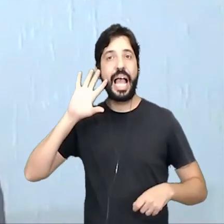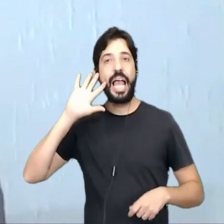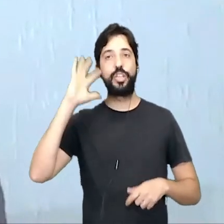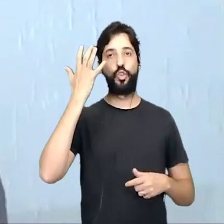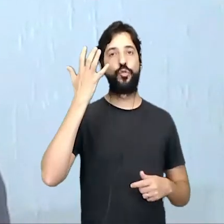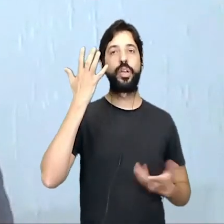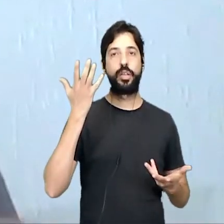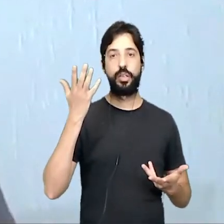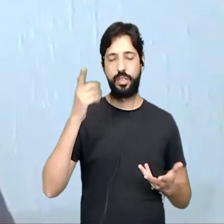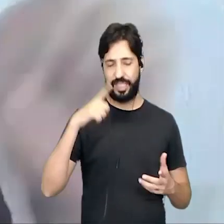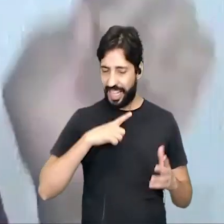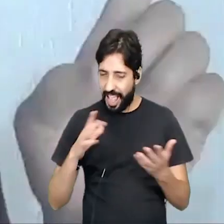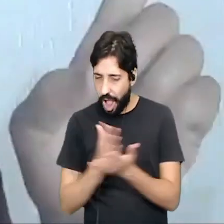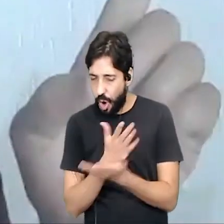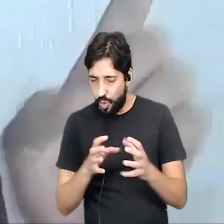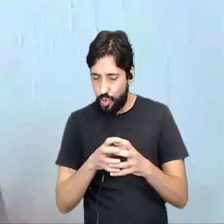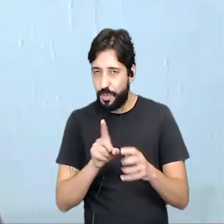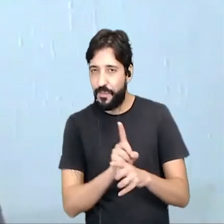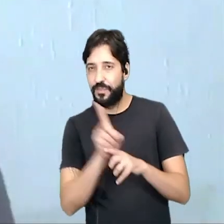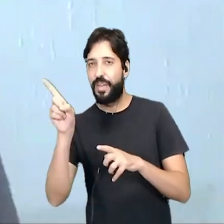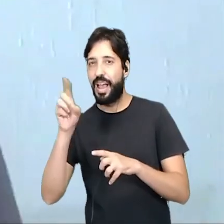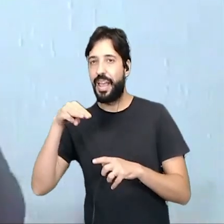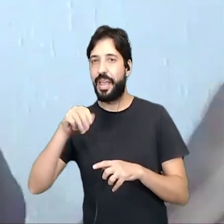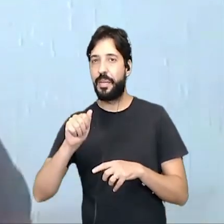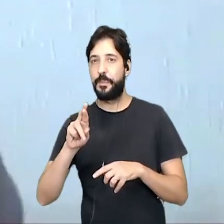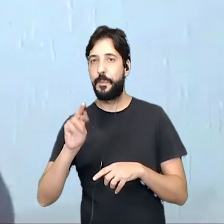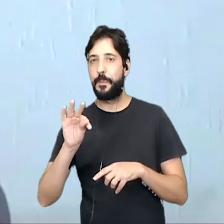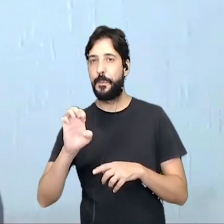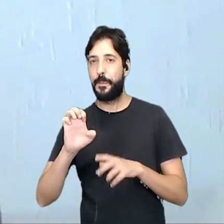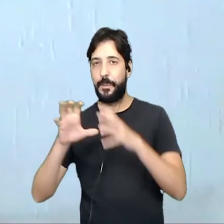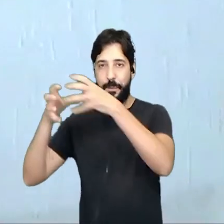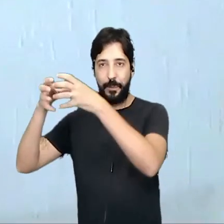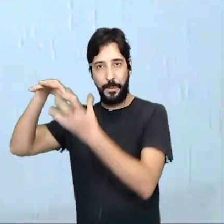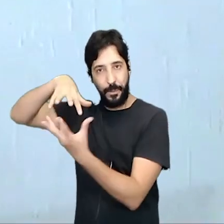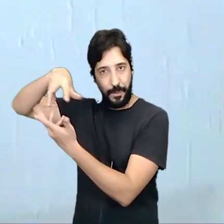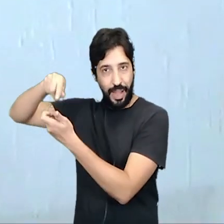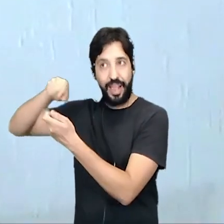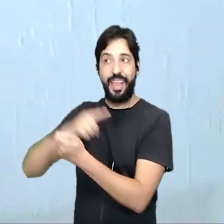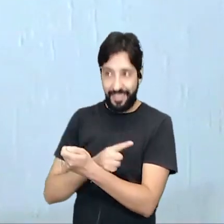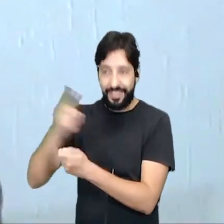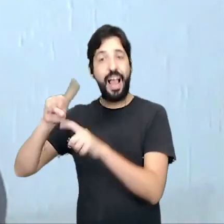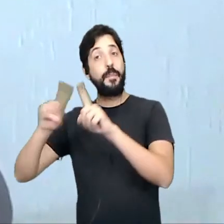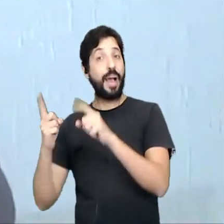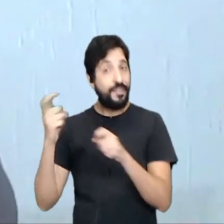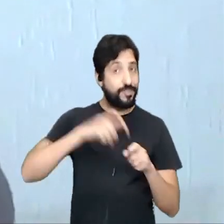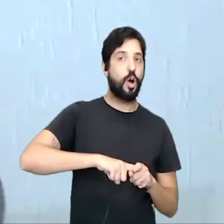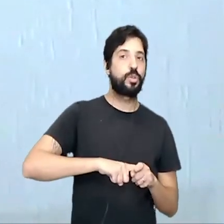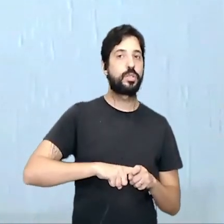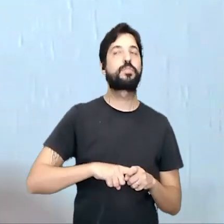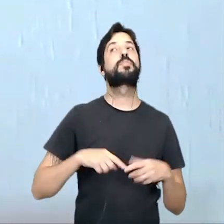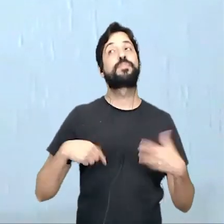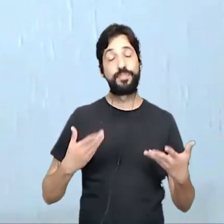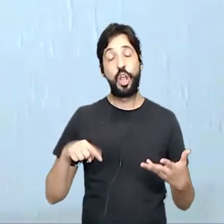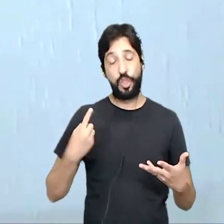resolver. Esses caras que estão indo para Marte, eles vão, mas eles voltam logo. Então, assim, nós vamos ter